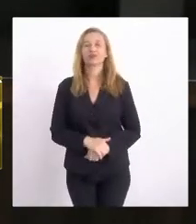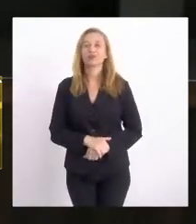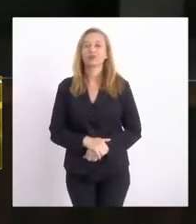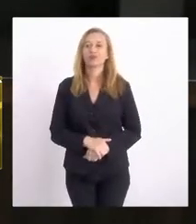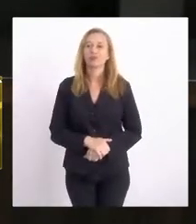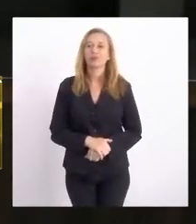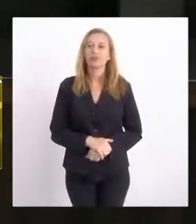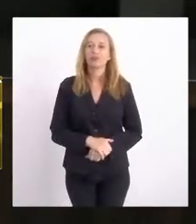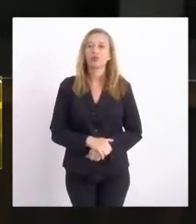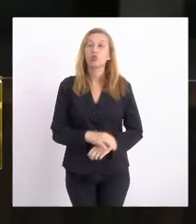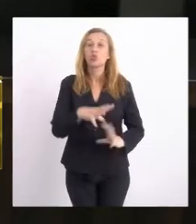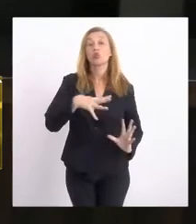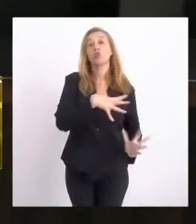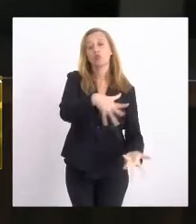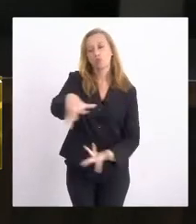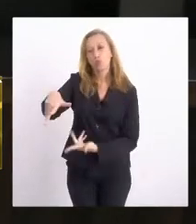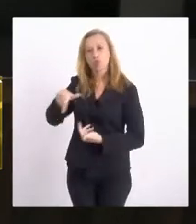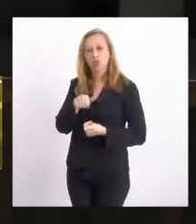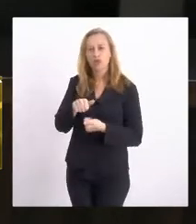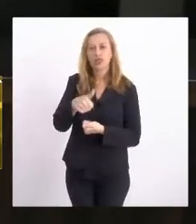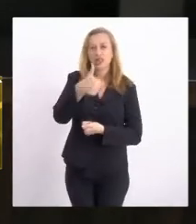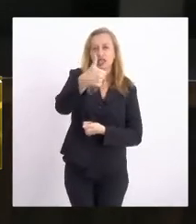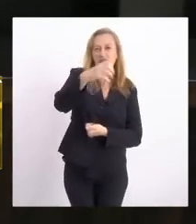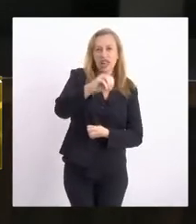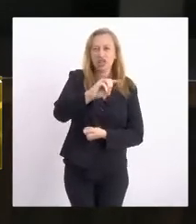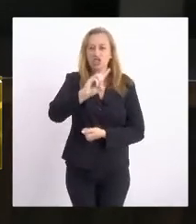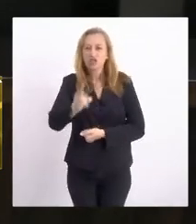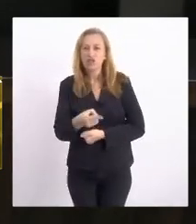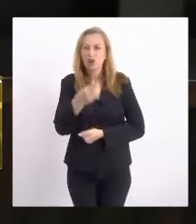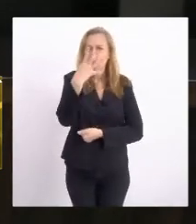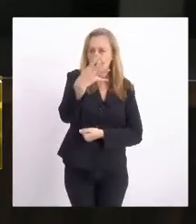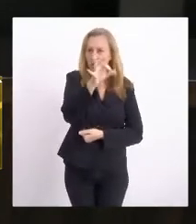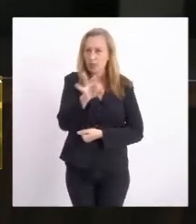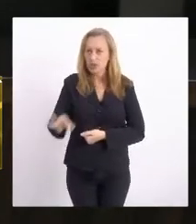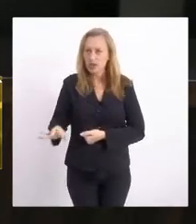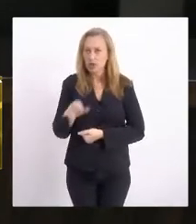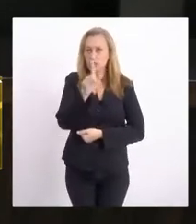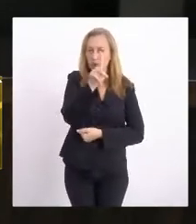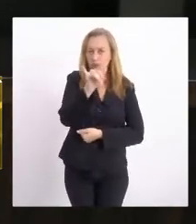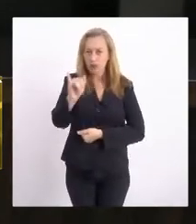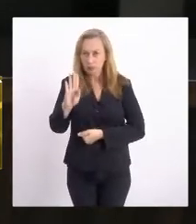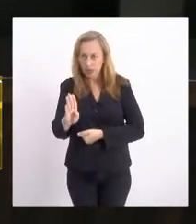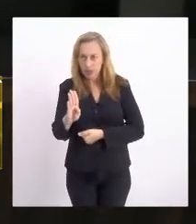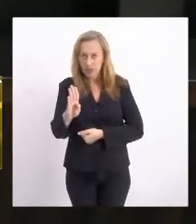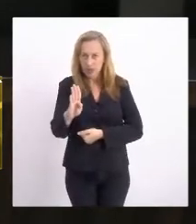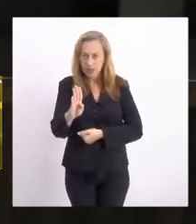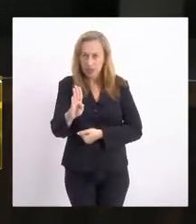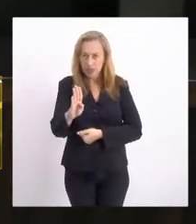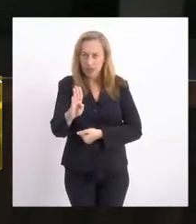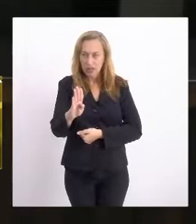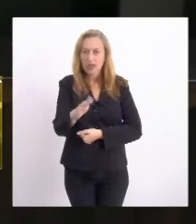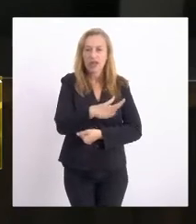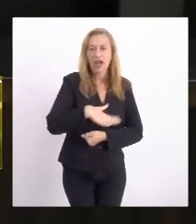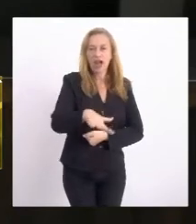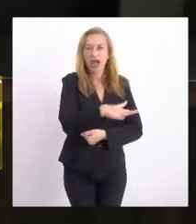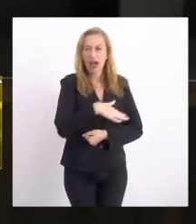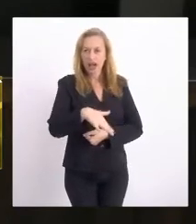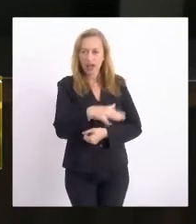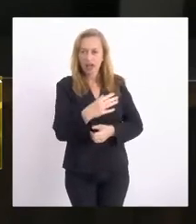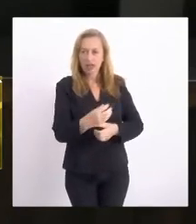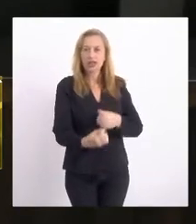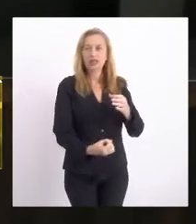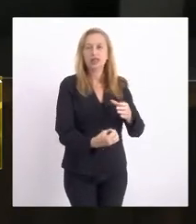é que no mundo 10,4 por cento do PIB seja gerado pelo setor de turismo